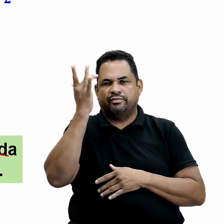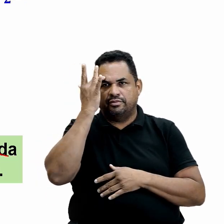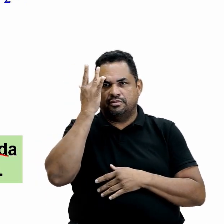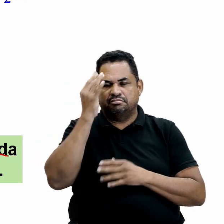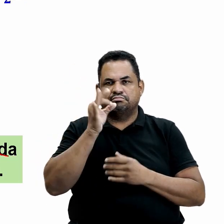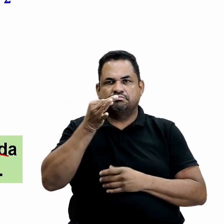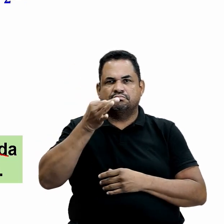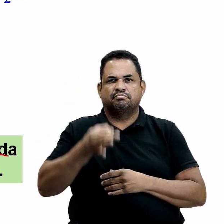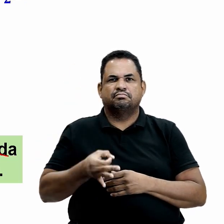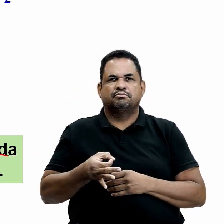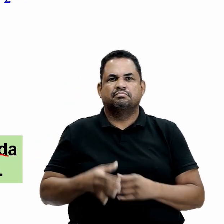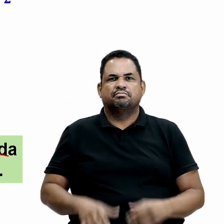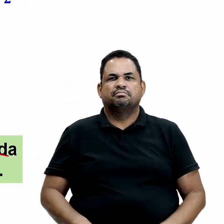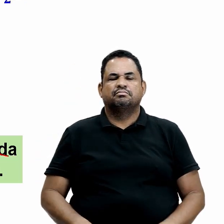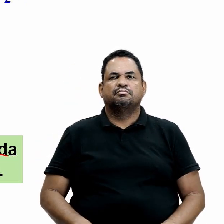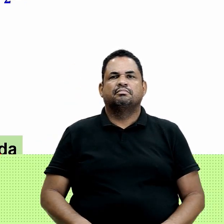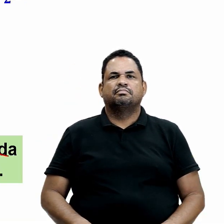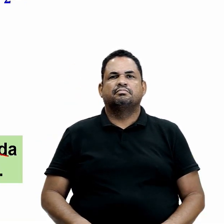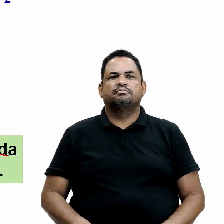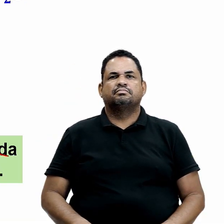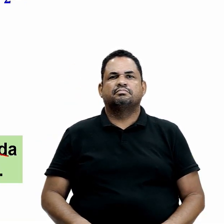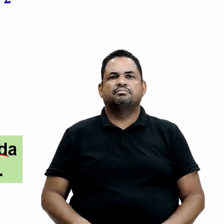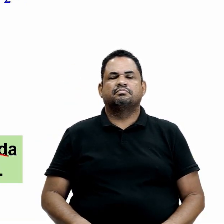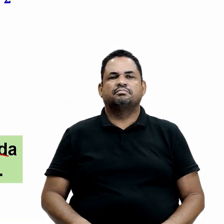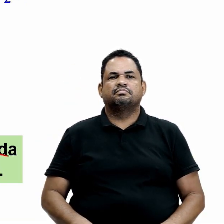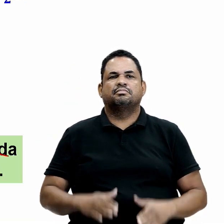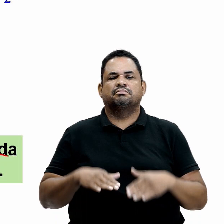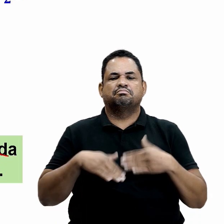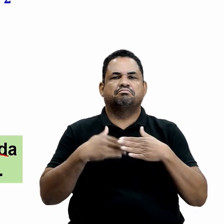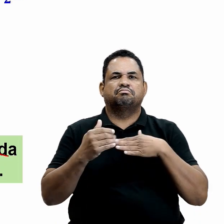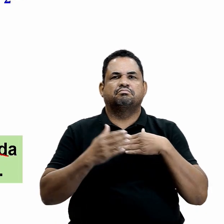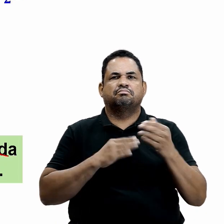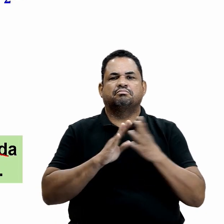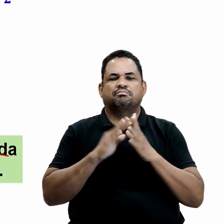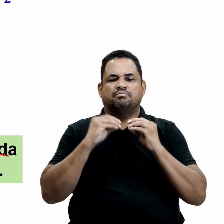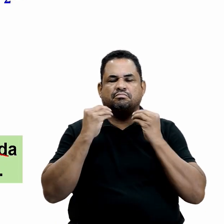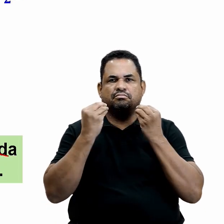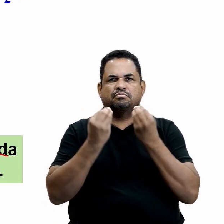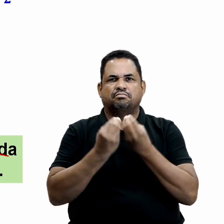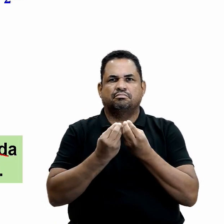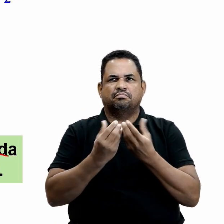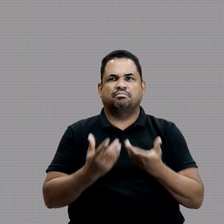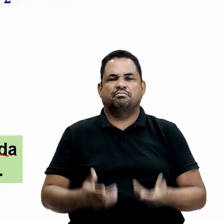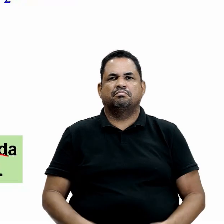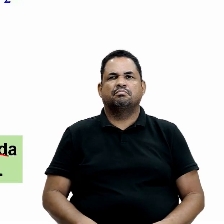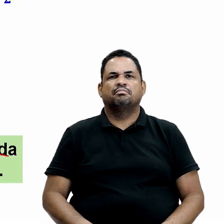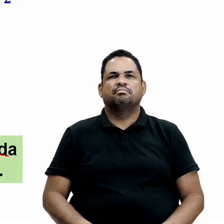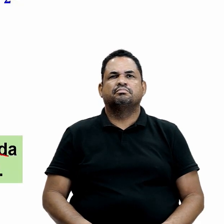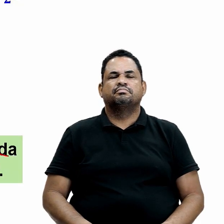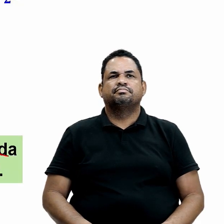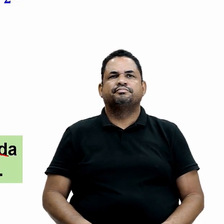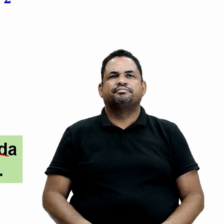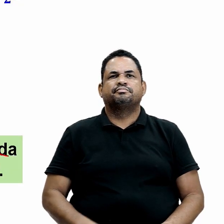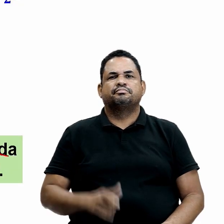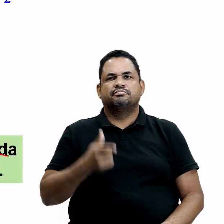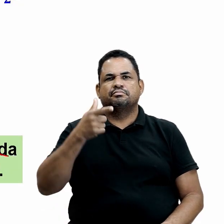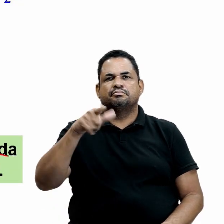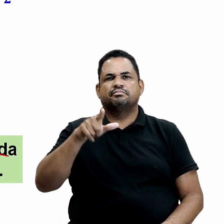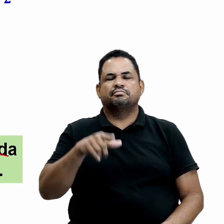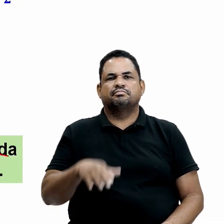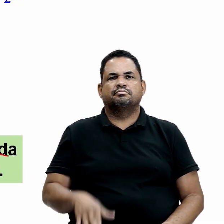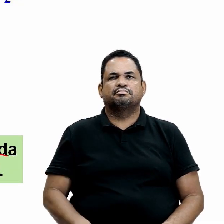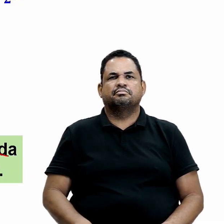certo? Da molécula de qualquer substância entre si. Então, mais uma vez, estamos